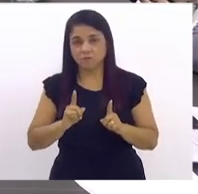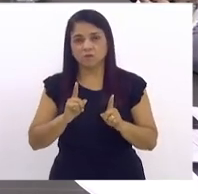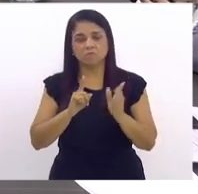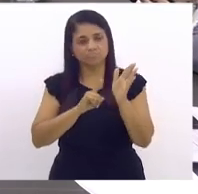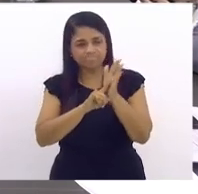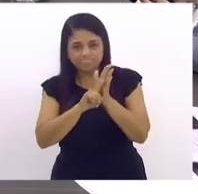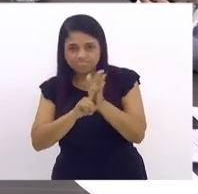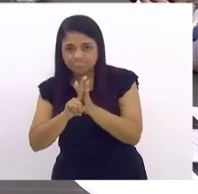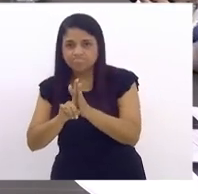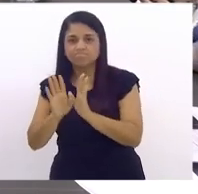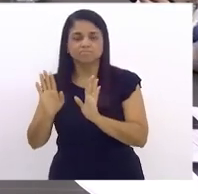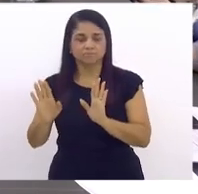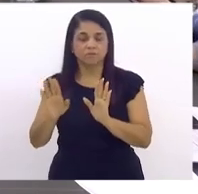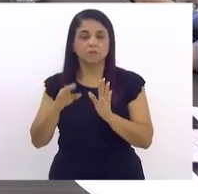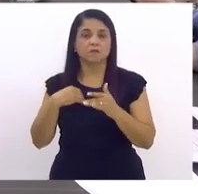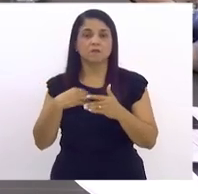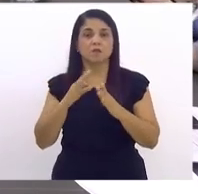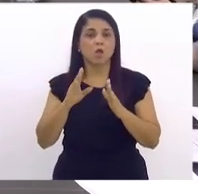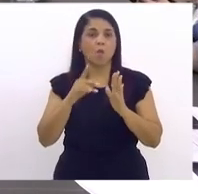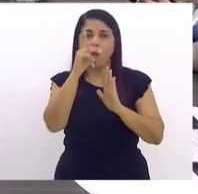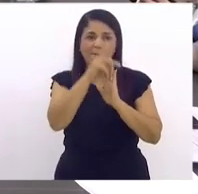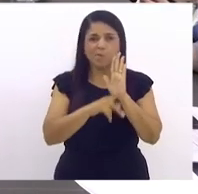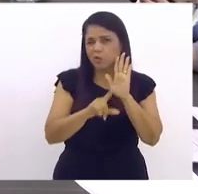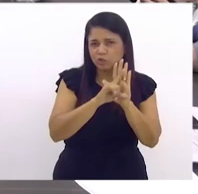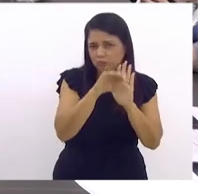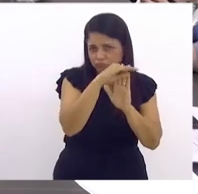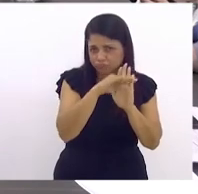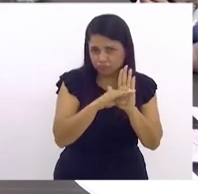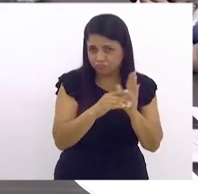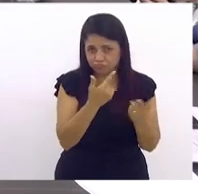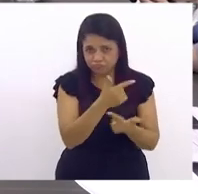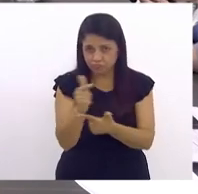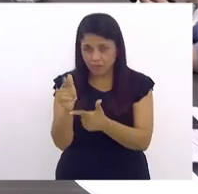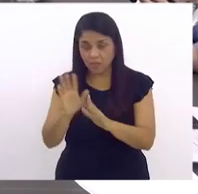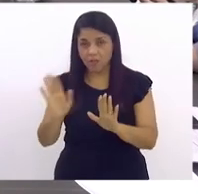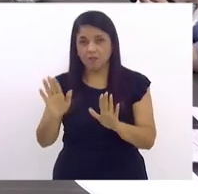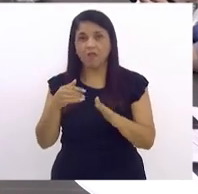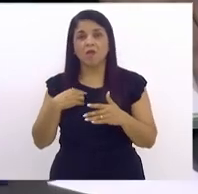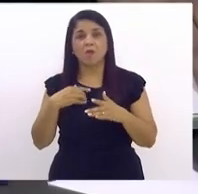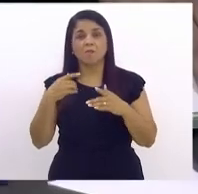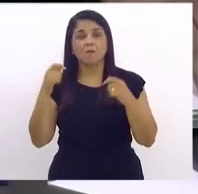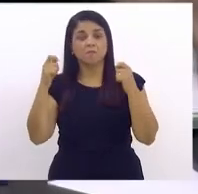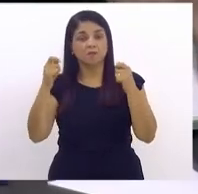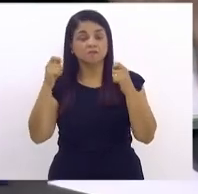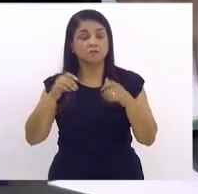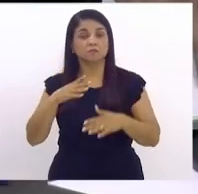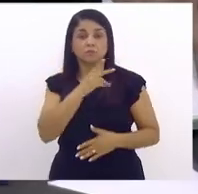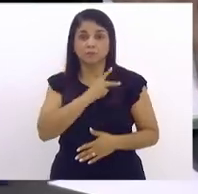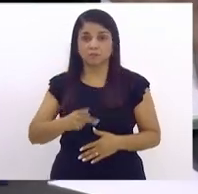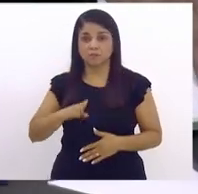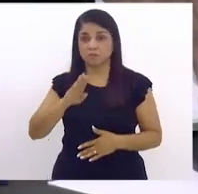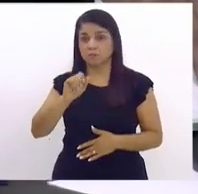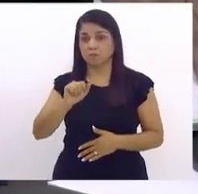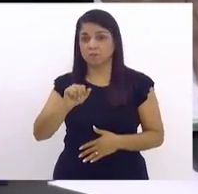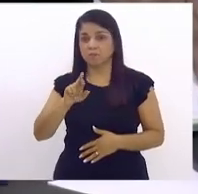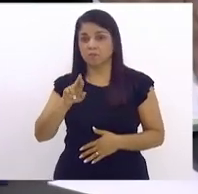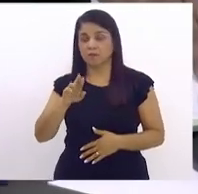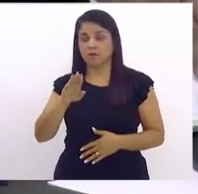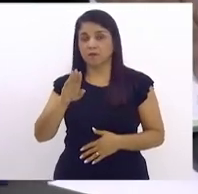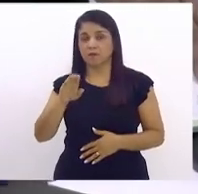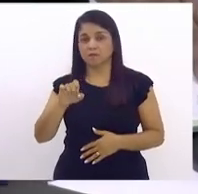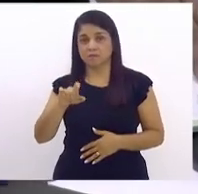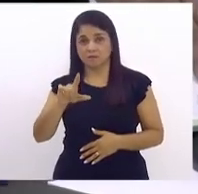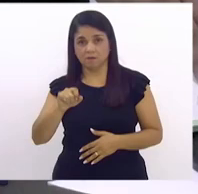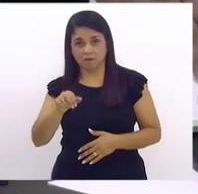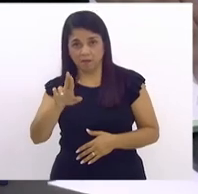nas discussões e tal, mas não tem projeto nenhum. É a Bolsa de Carbono. Há uma manifestação do presidente Bacelar de ser o autor do projeto.